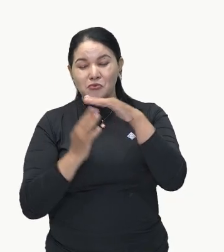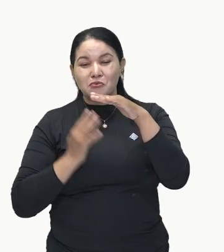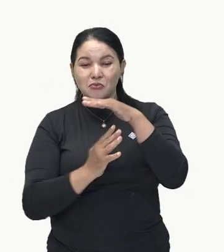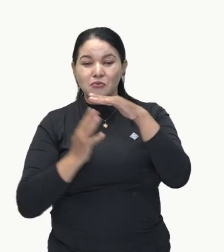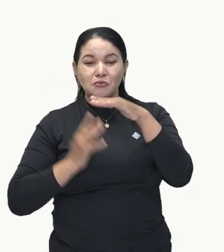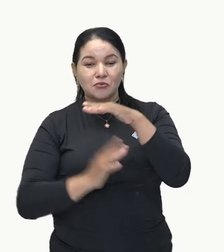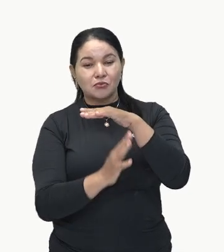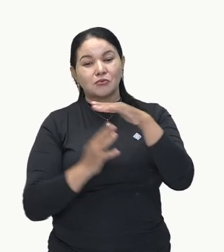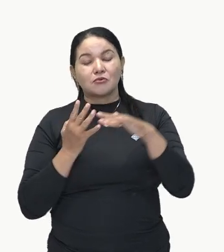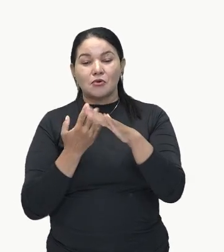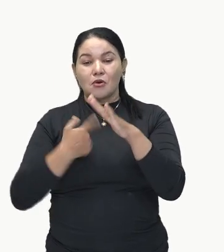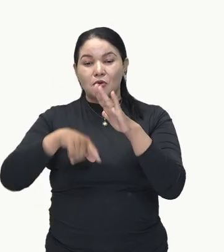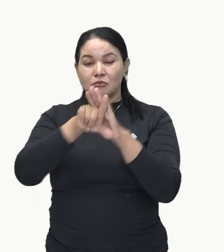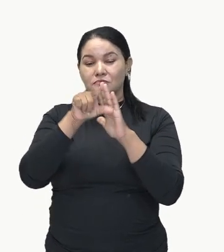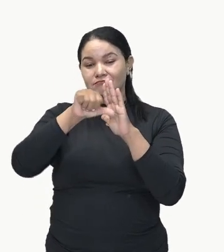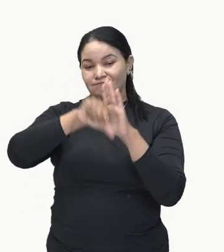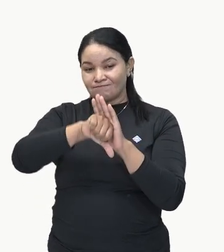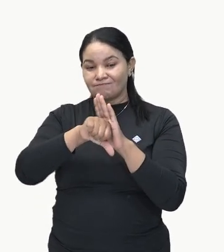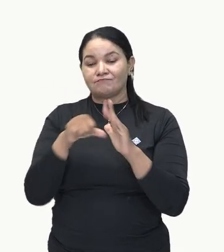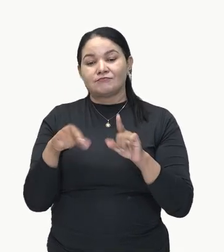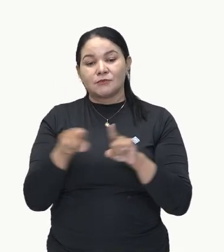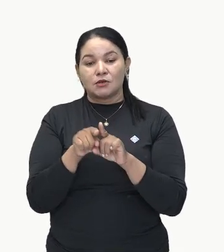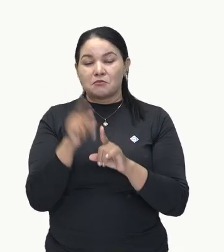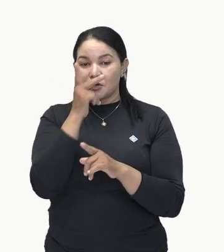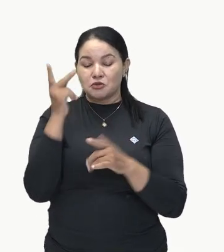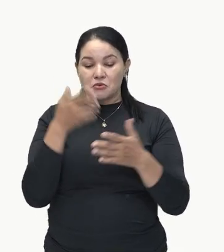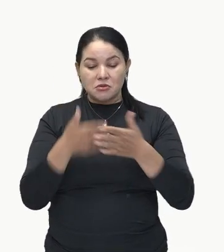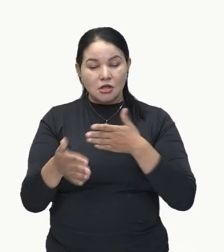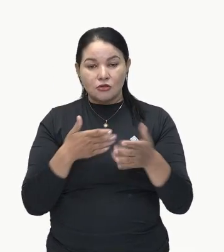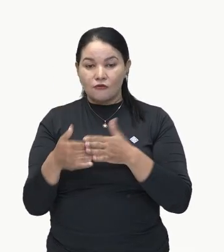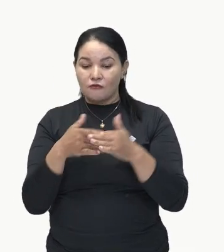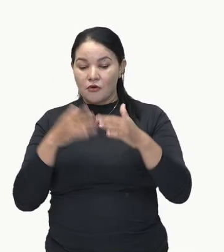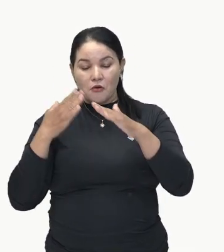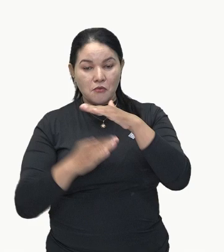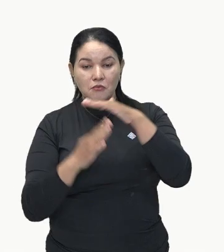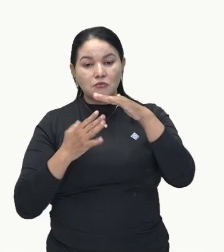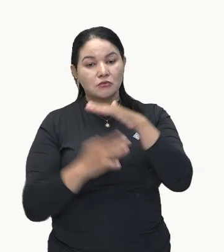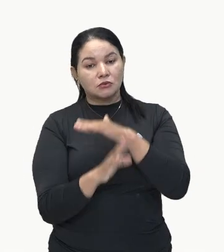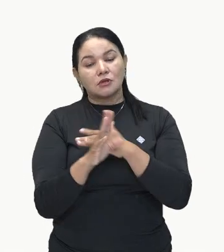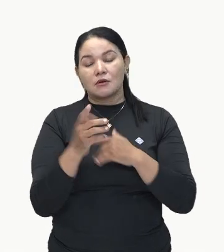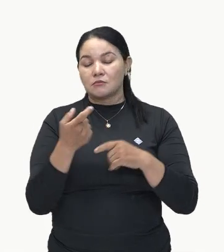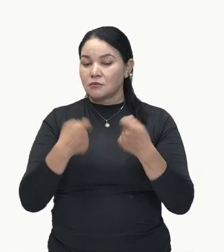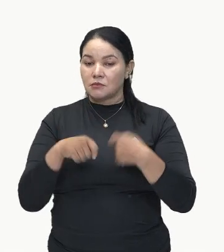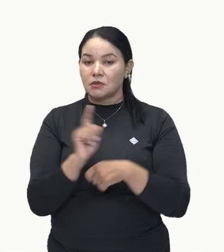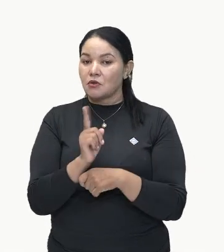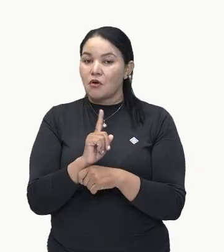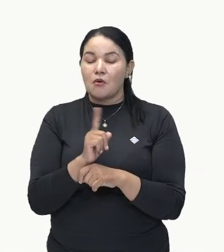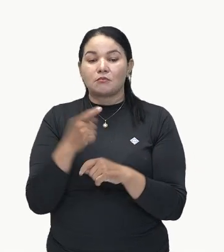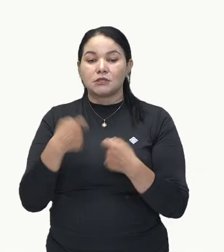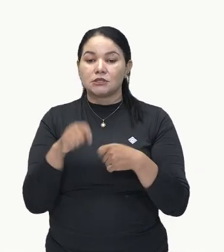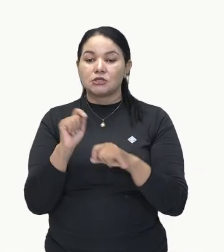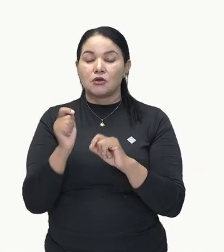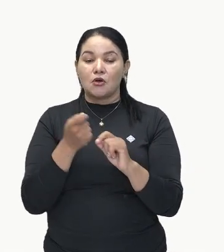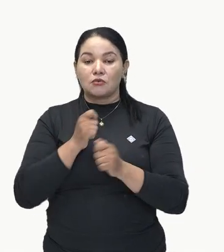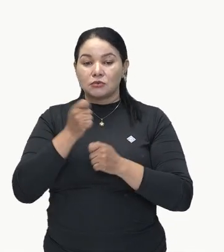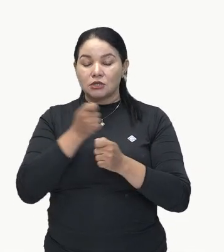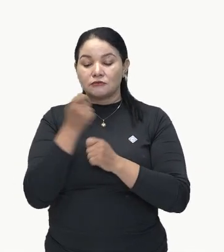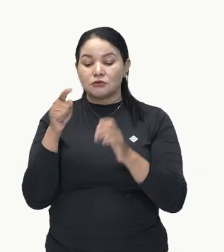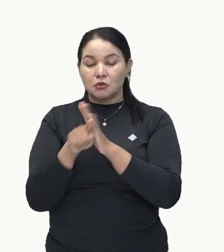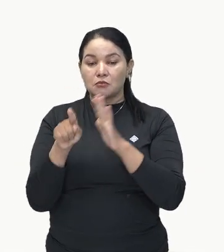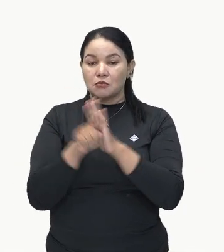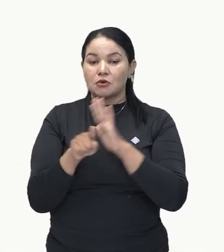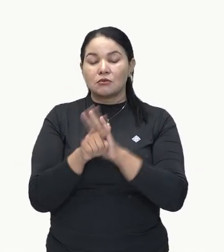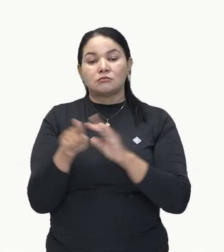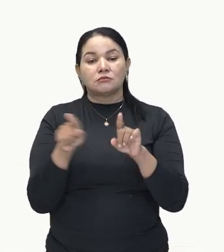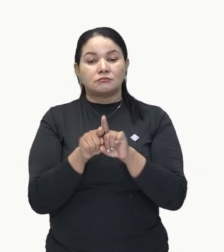quê? Não é qualquer pessoa que vai chegar e entrar nos Estados Unidos, passa por um processo de entrevistas, principalmente países